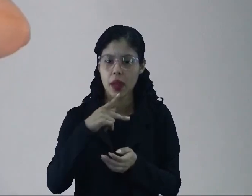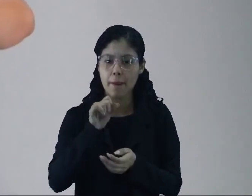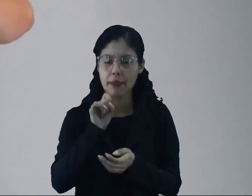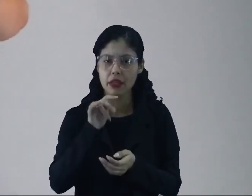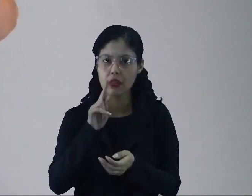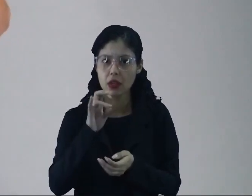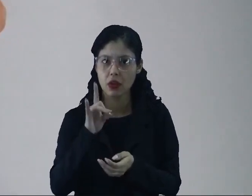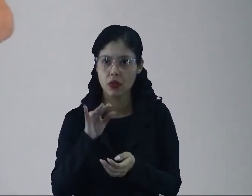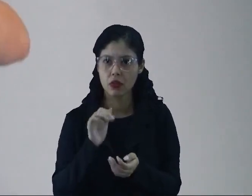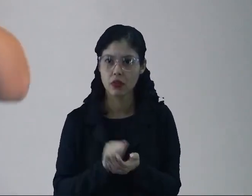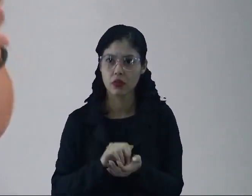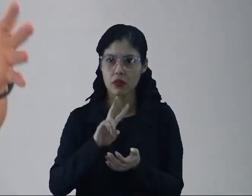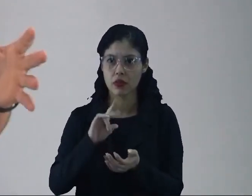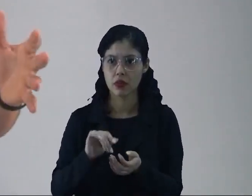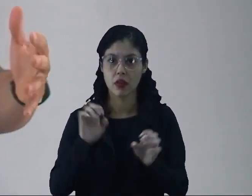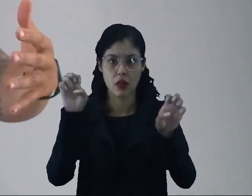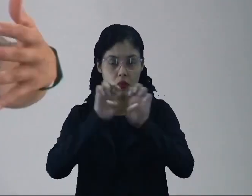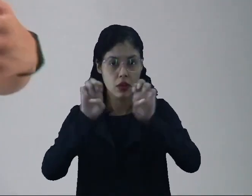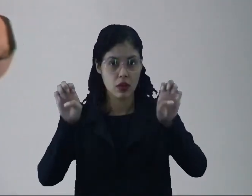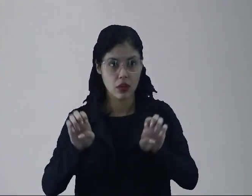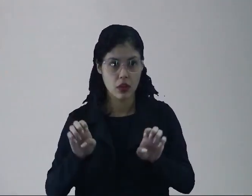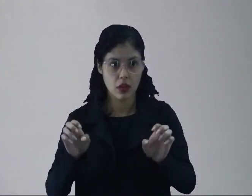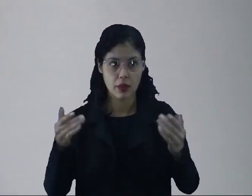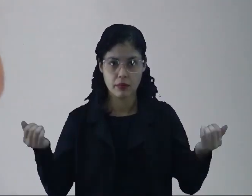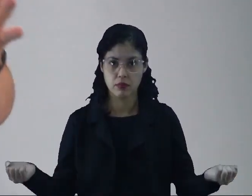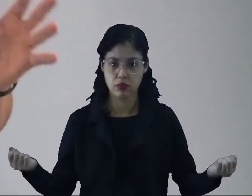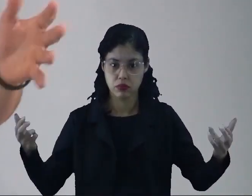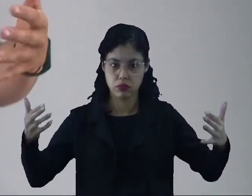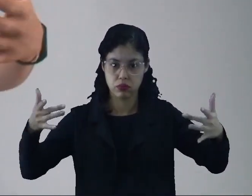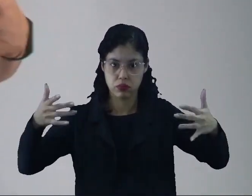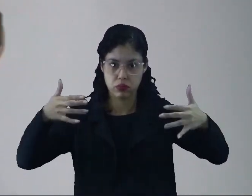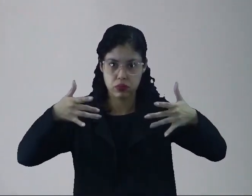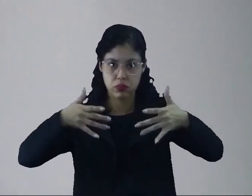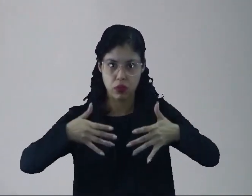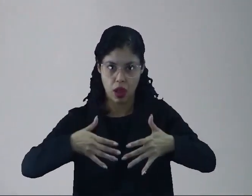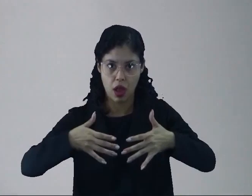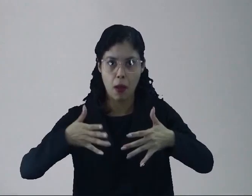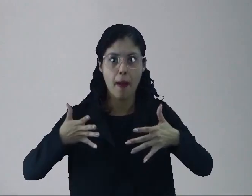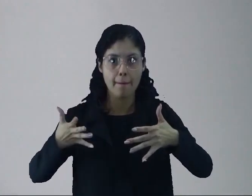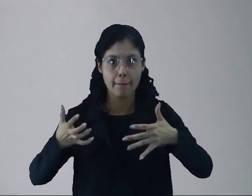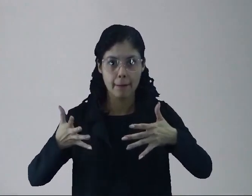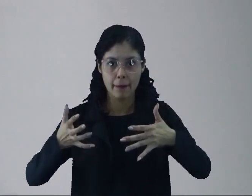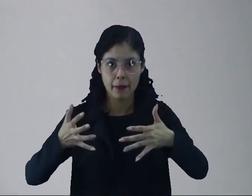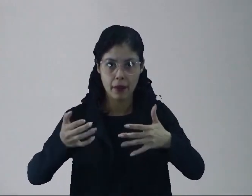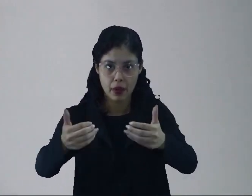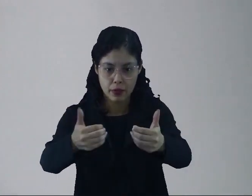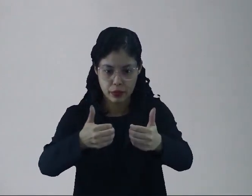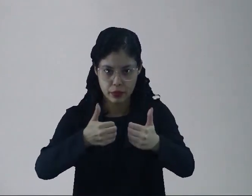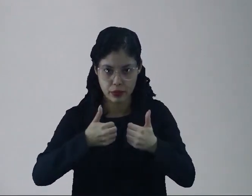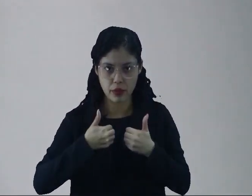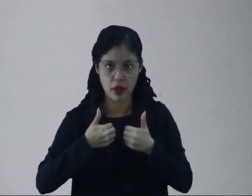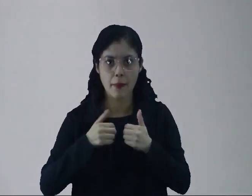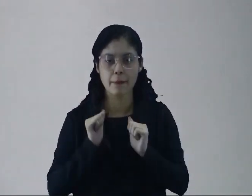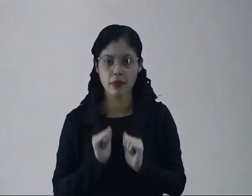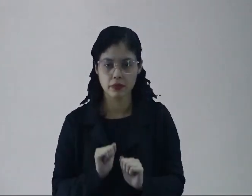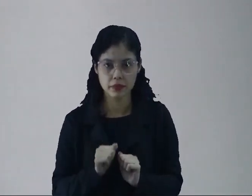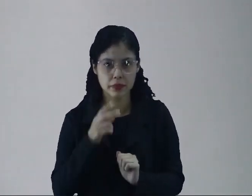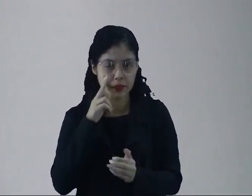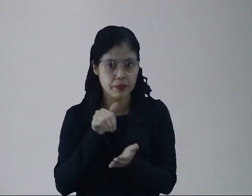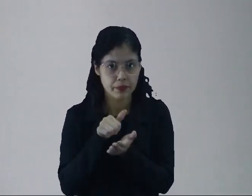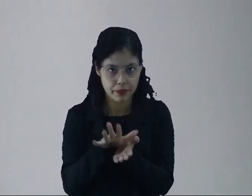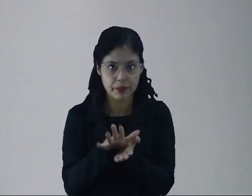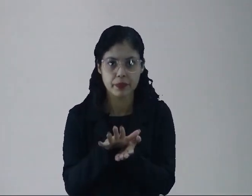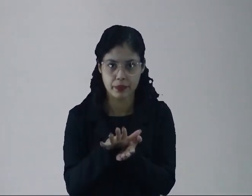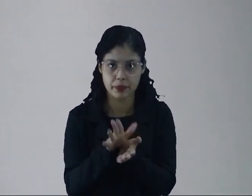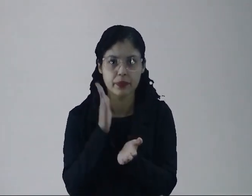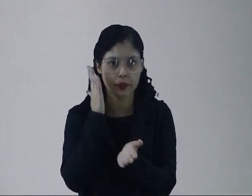pseudopódios. Esses pseudopódios são estruturas que vão englobar, por exemplo, vai englobar uma bactéria, vai trazer para dentro para ela poder eliminar